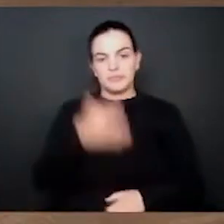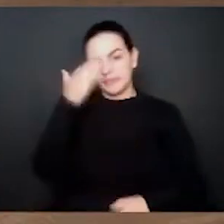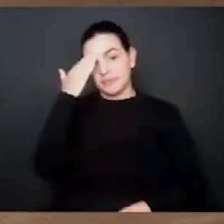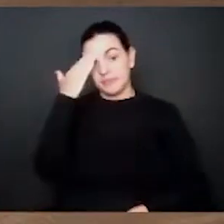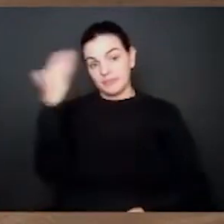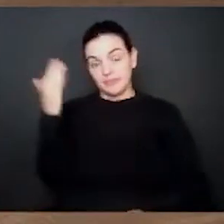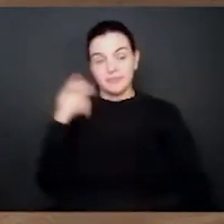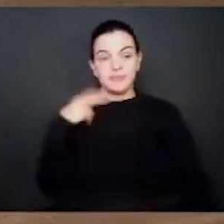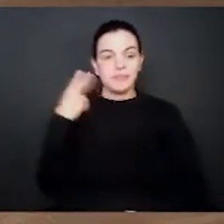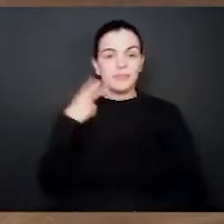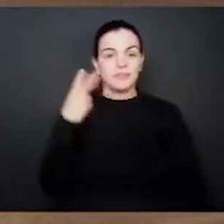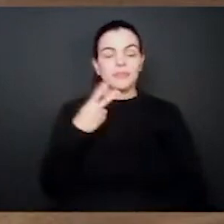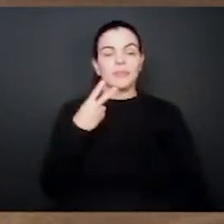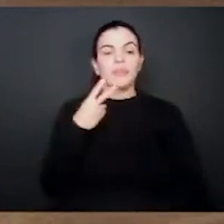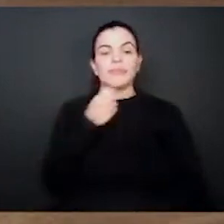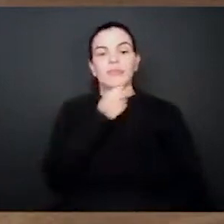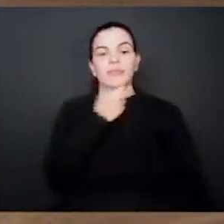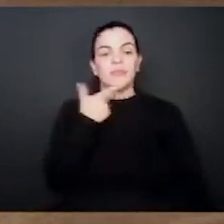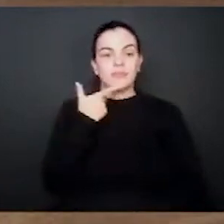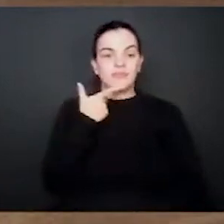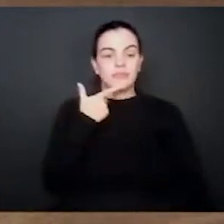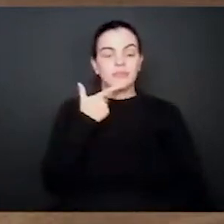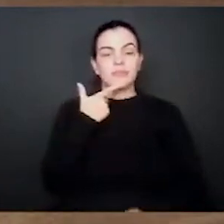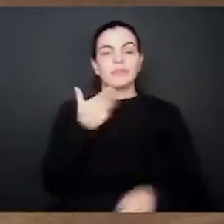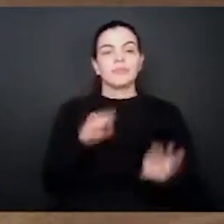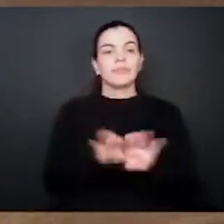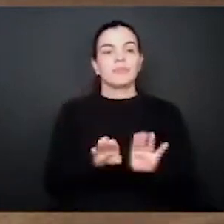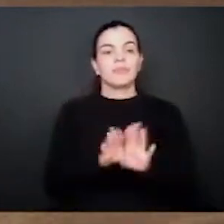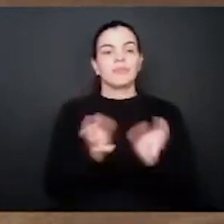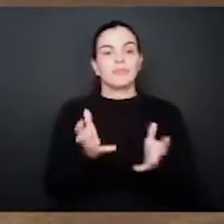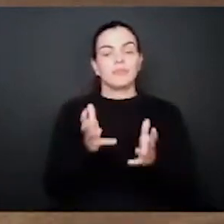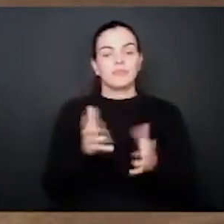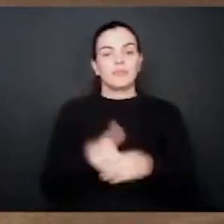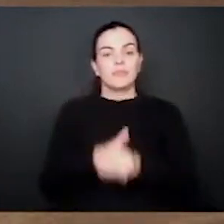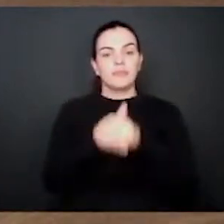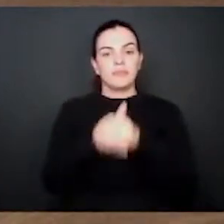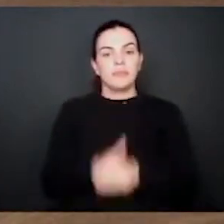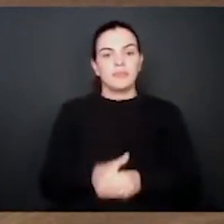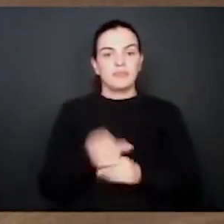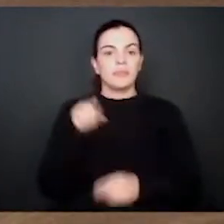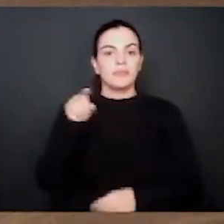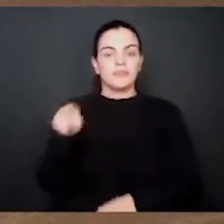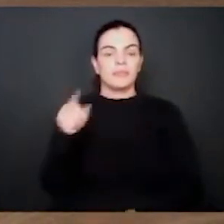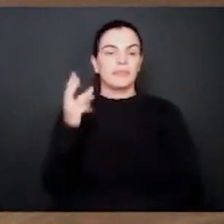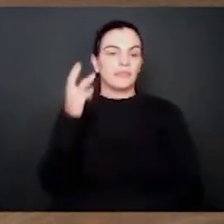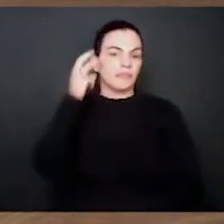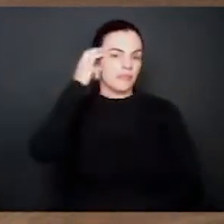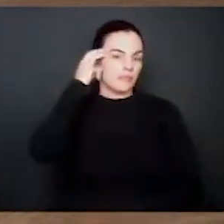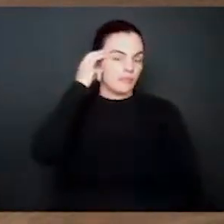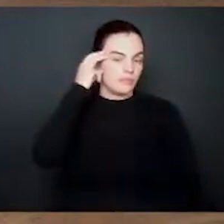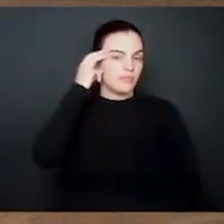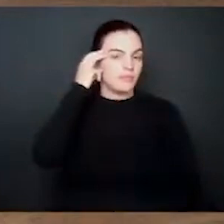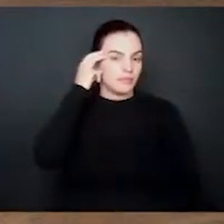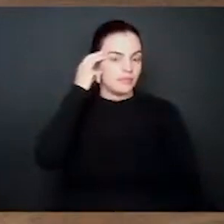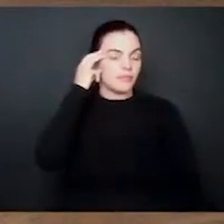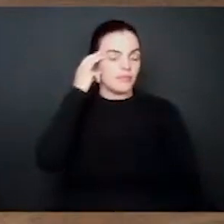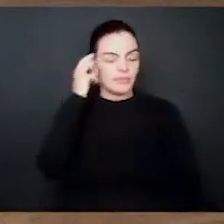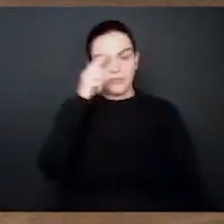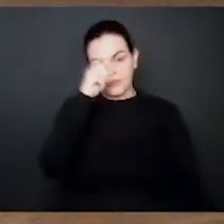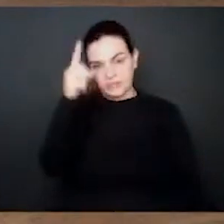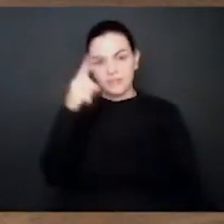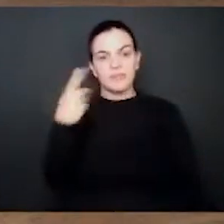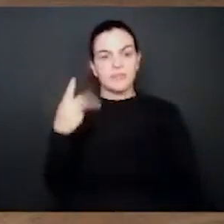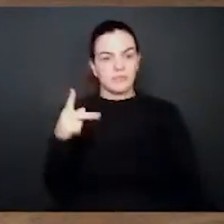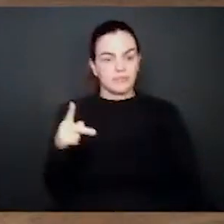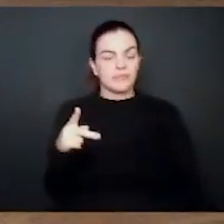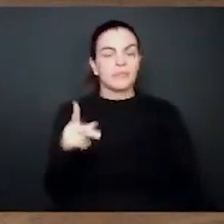vereadora Amália. Também quero fazer uma saudação ao vereador Dalton Borba pela iniciativa. E aqui é importante